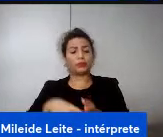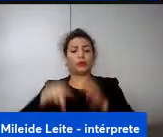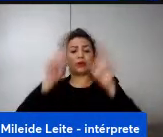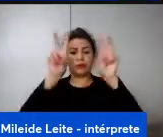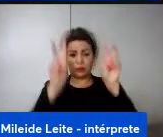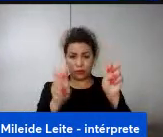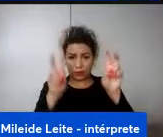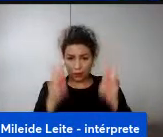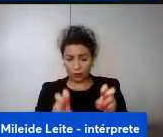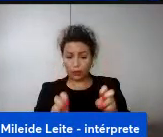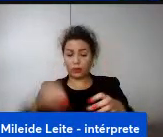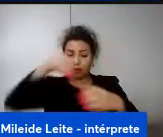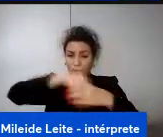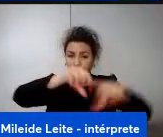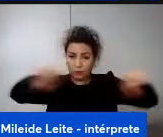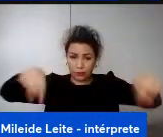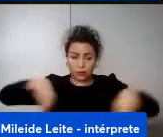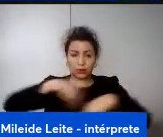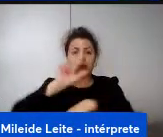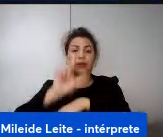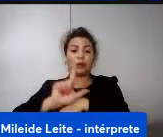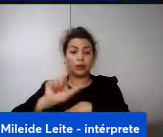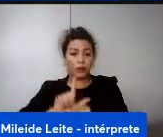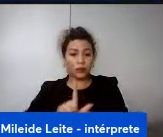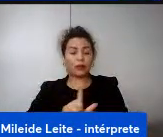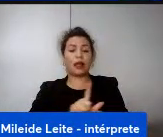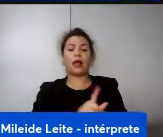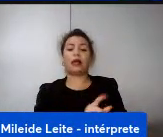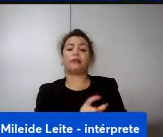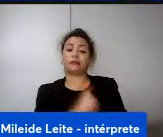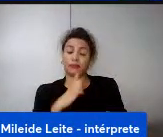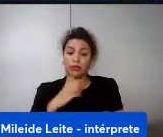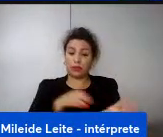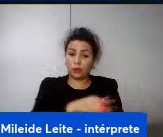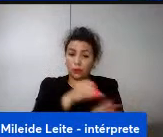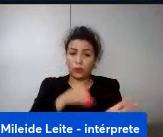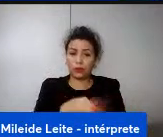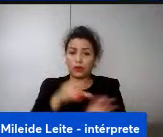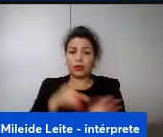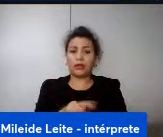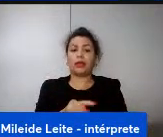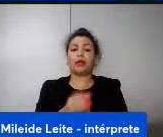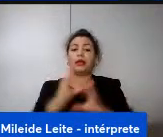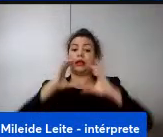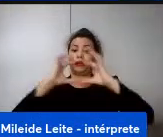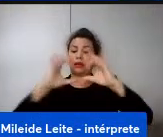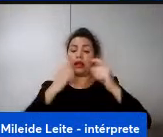desse tempo no laboratório são decorrentes de uma orientação da psicolinguística